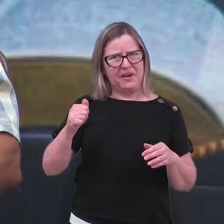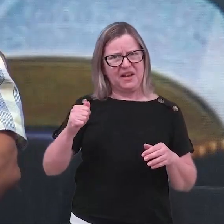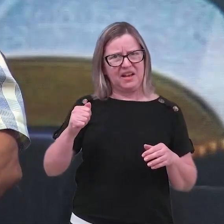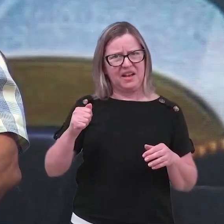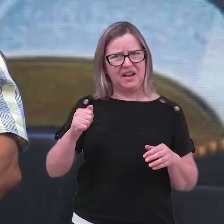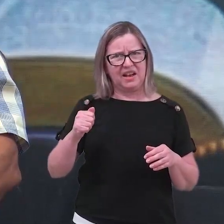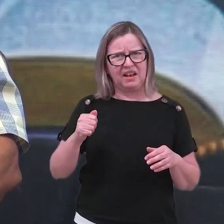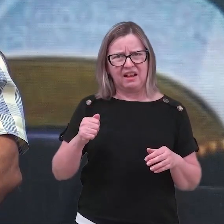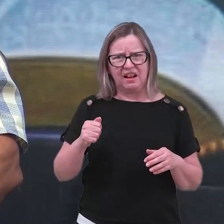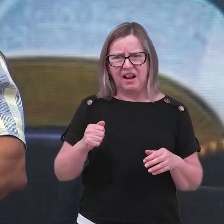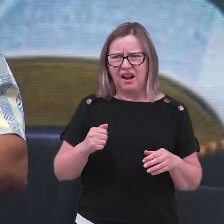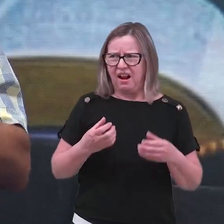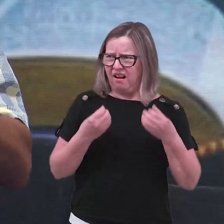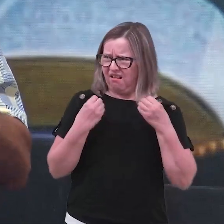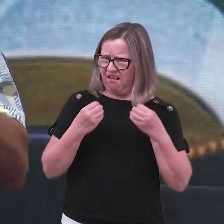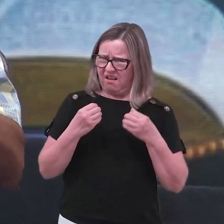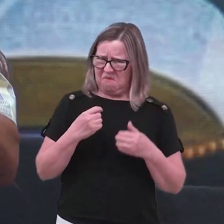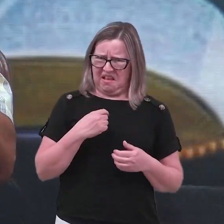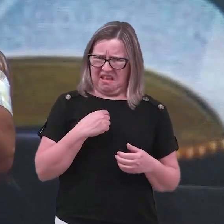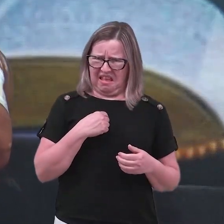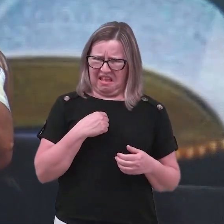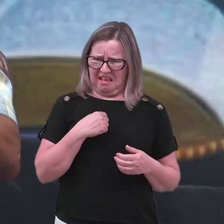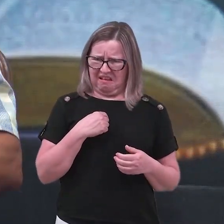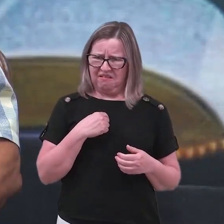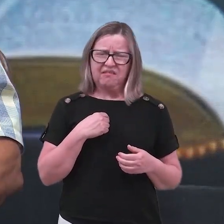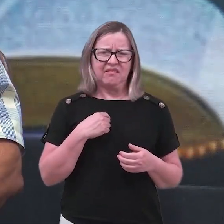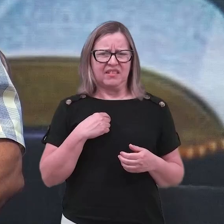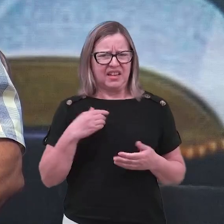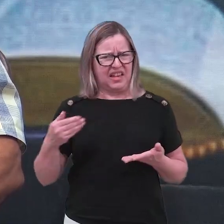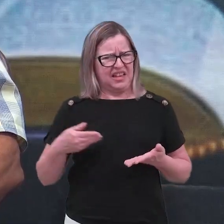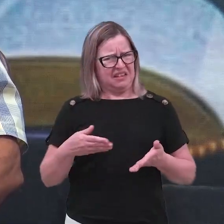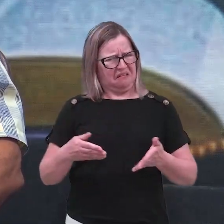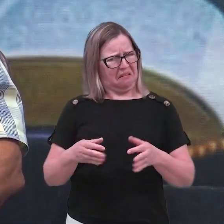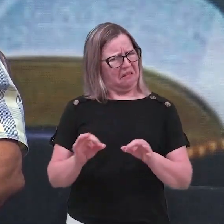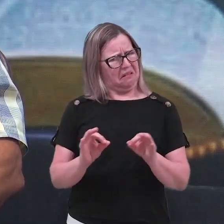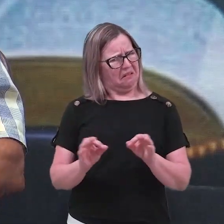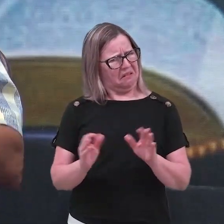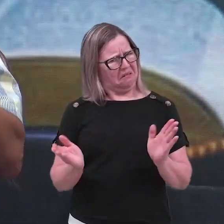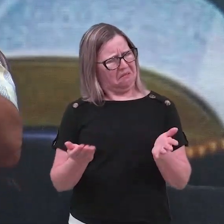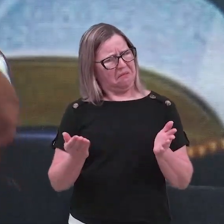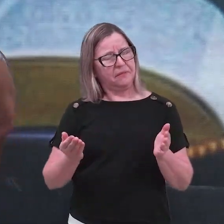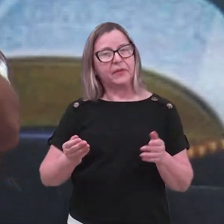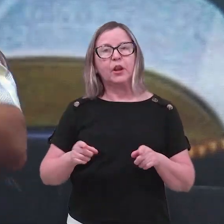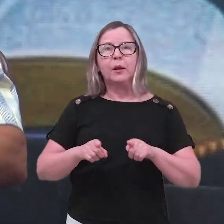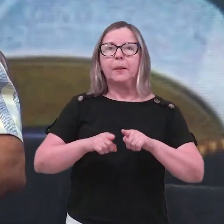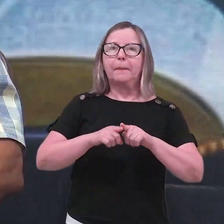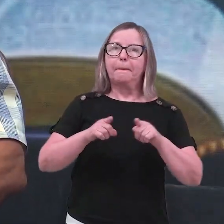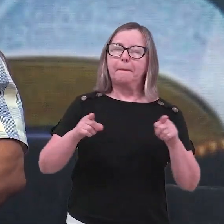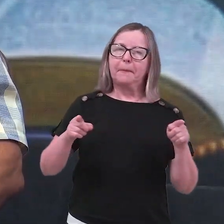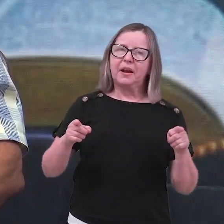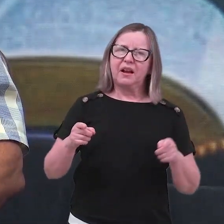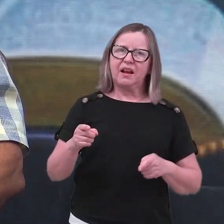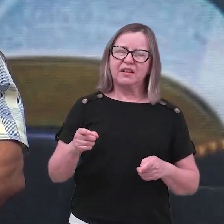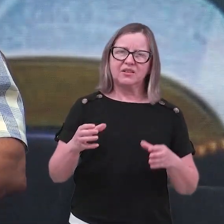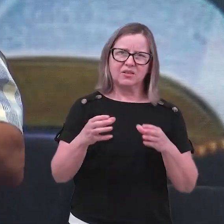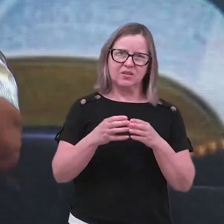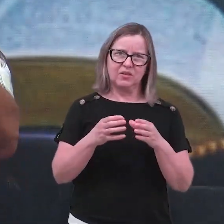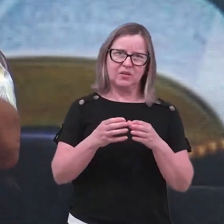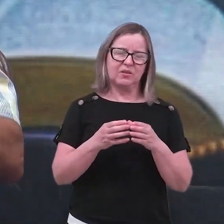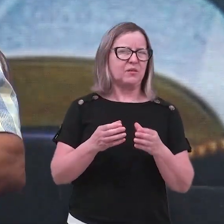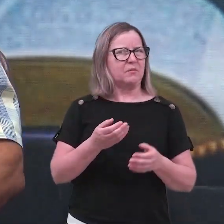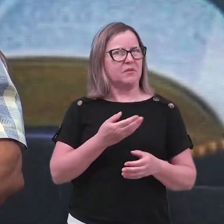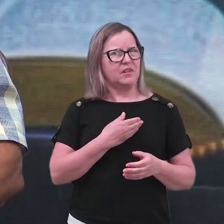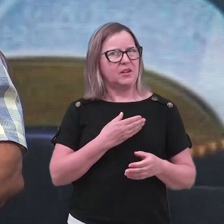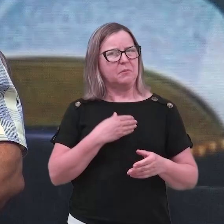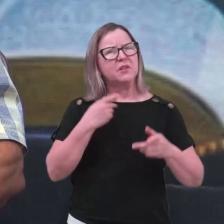ele saiu indignado. Mas graças a Deus que ele tinha gente simples no meio, ele falou, olha, se ele tivesse pedido uma coisa difícil, o senhor